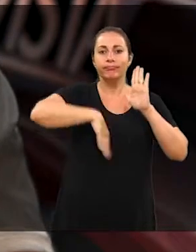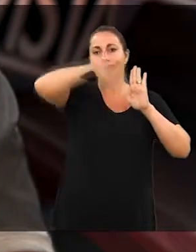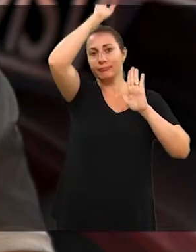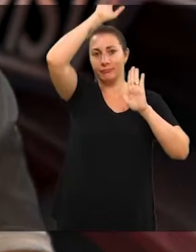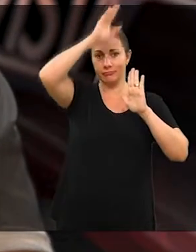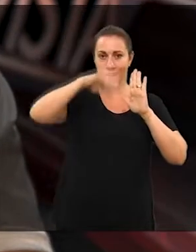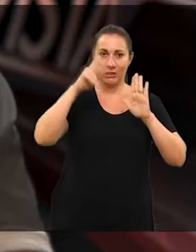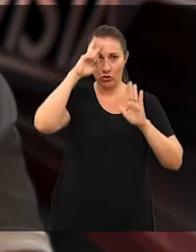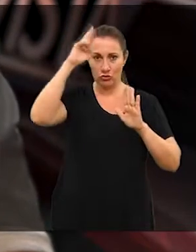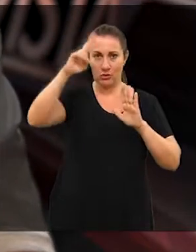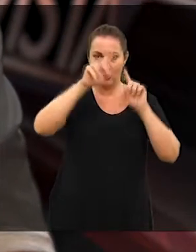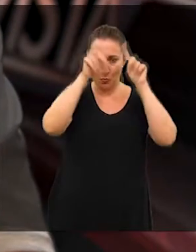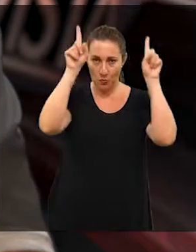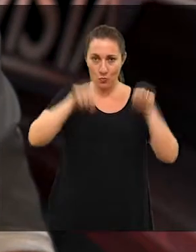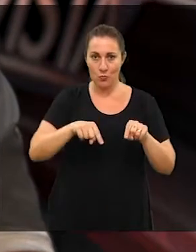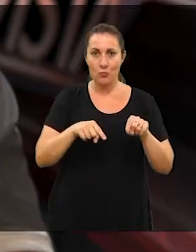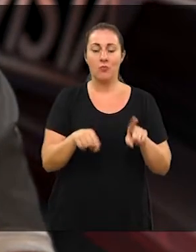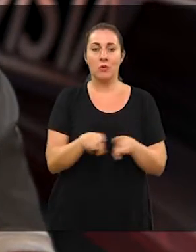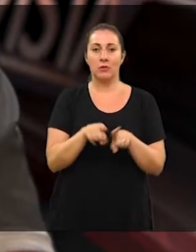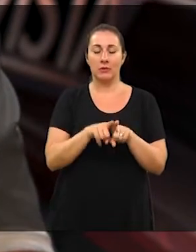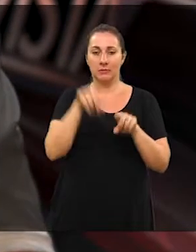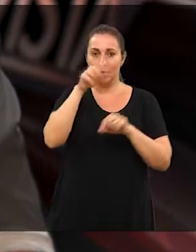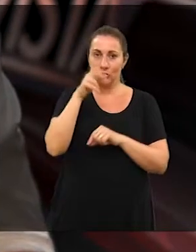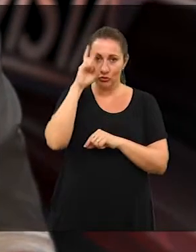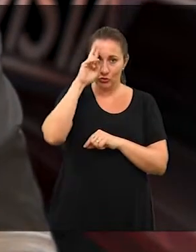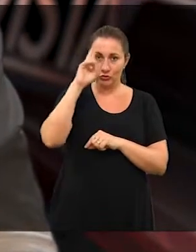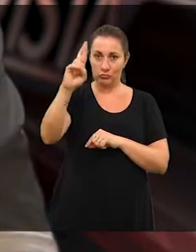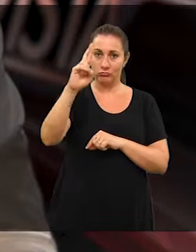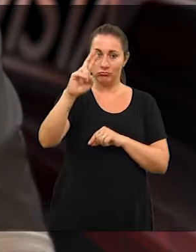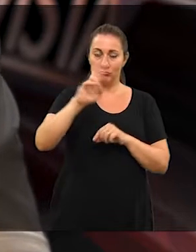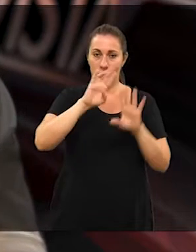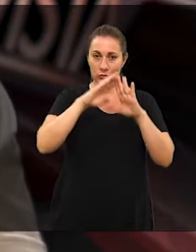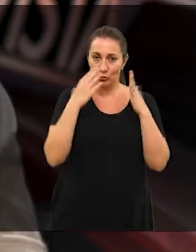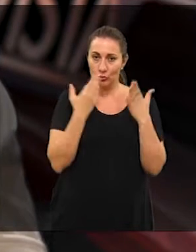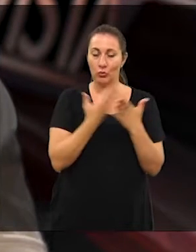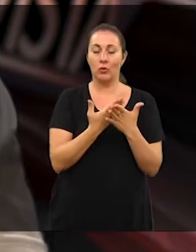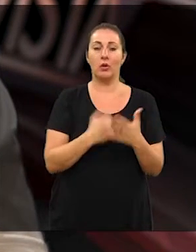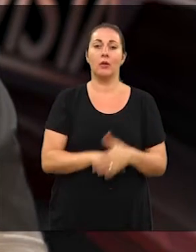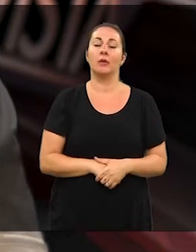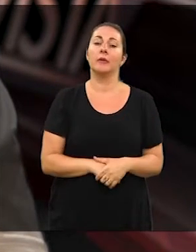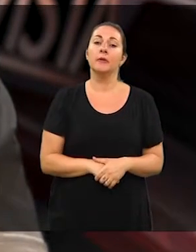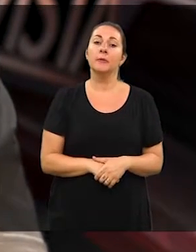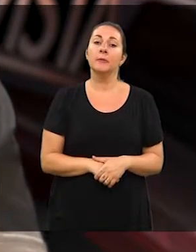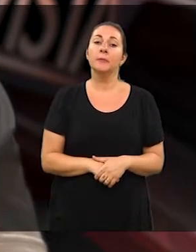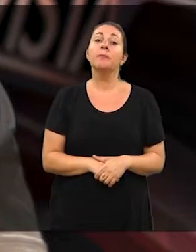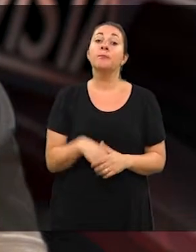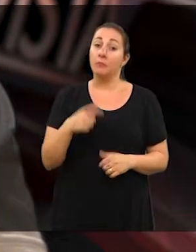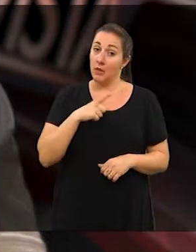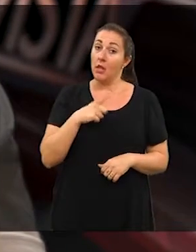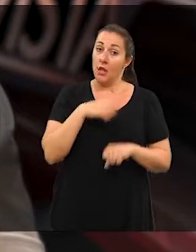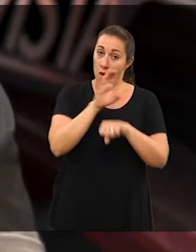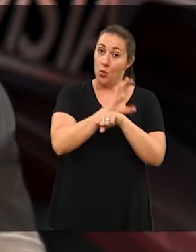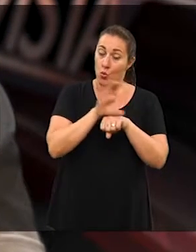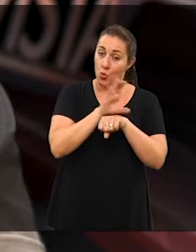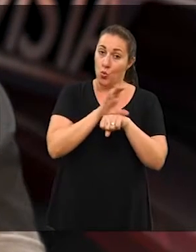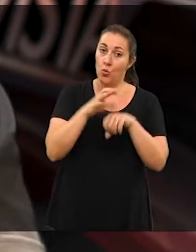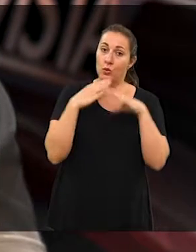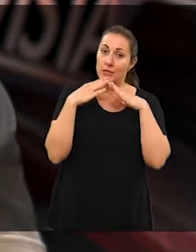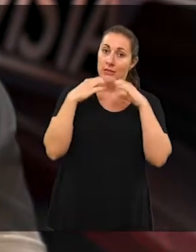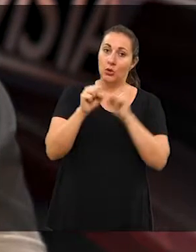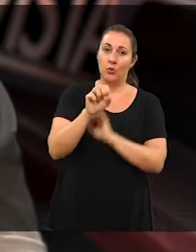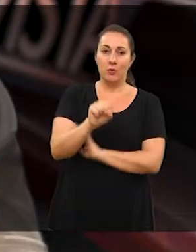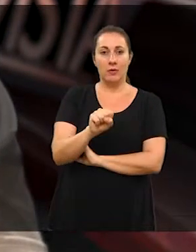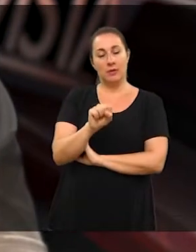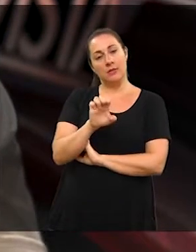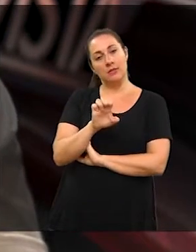gestão deles, né, a parte de gestão pública e a parte de gestão escolar. Tem cursos, tem programas, tem um curso que a secretaria,